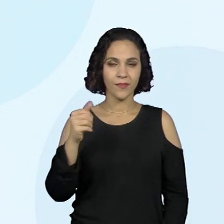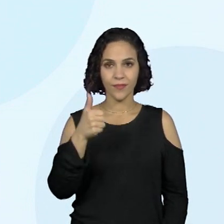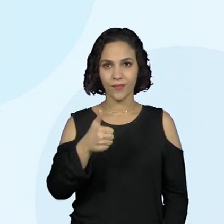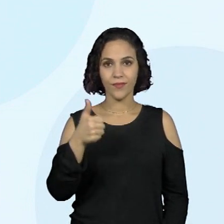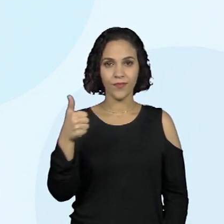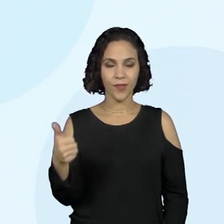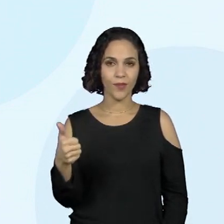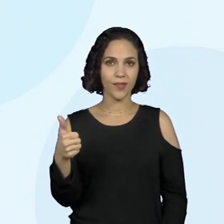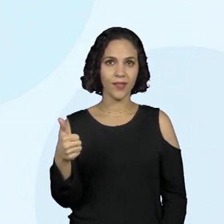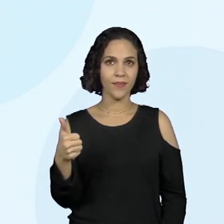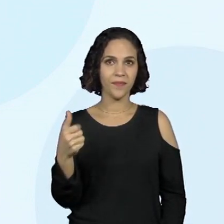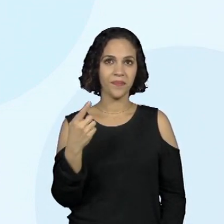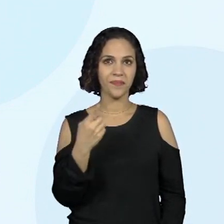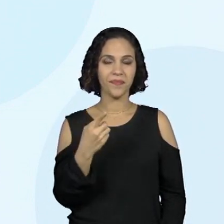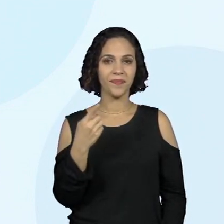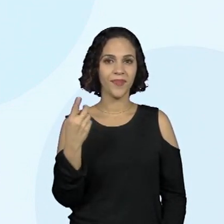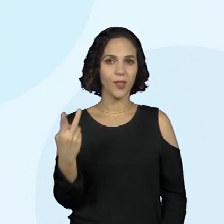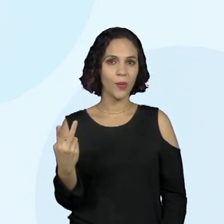11,